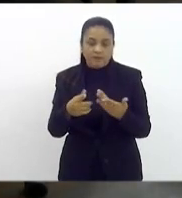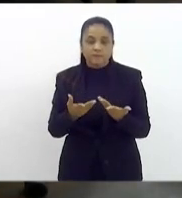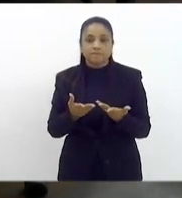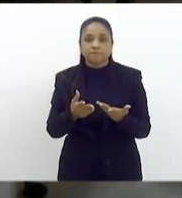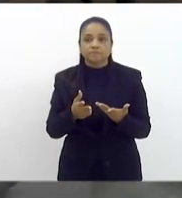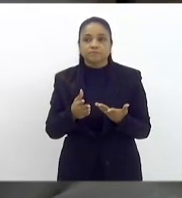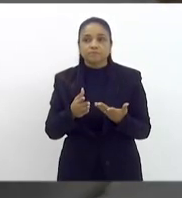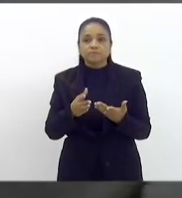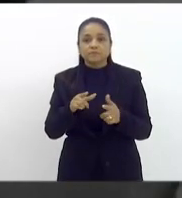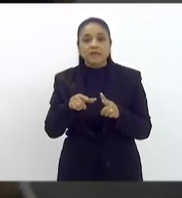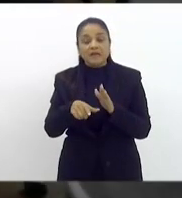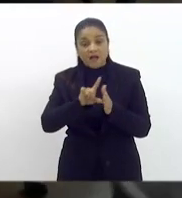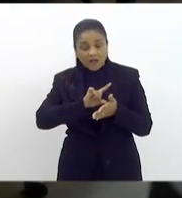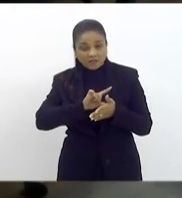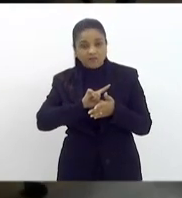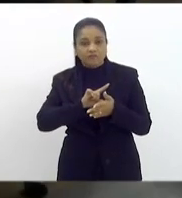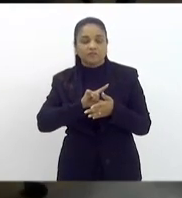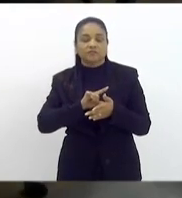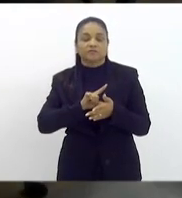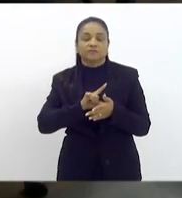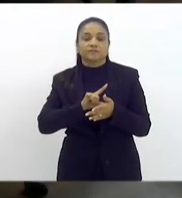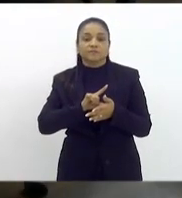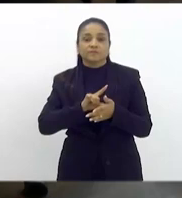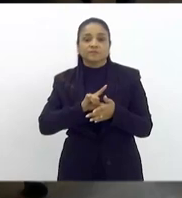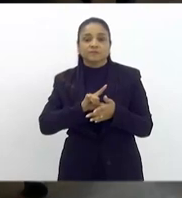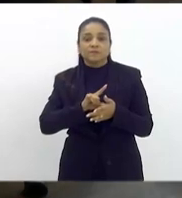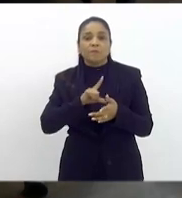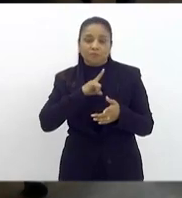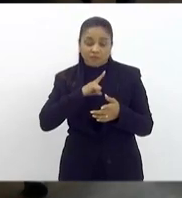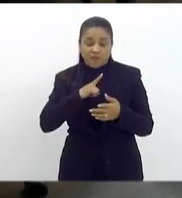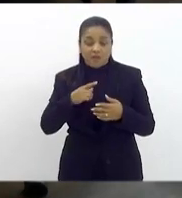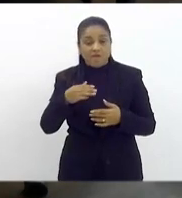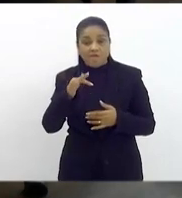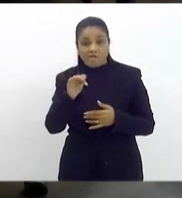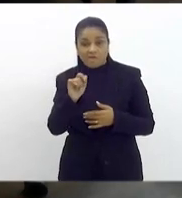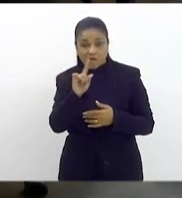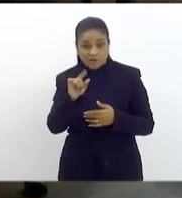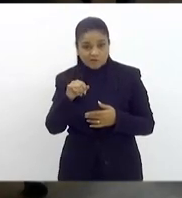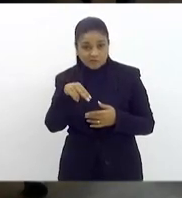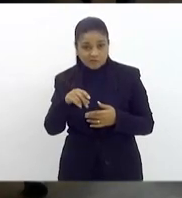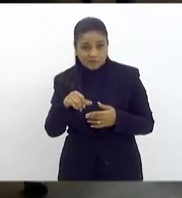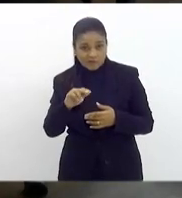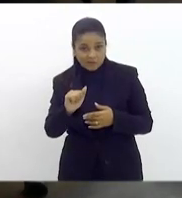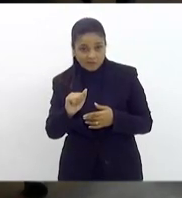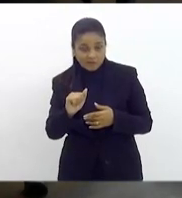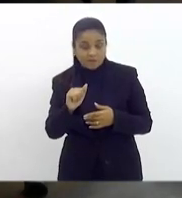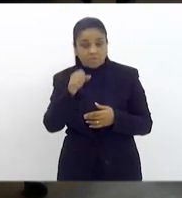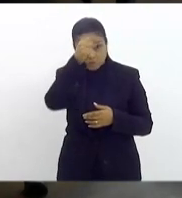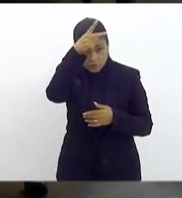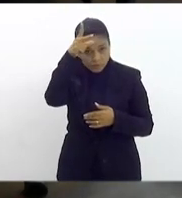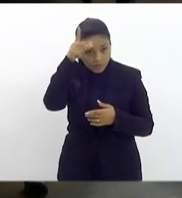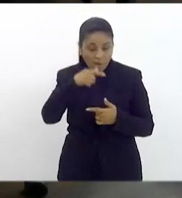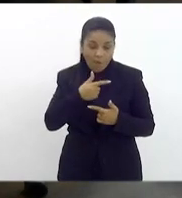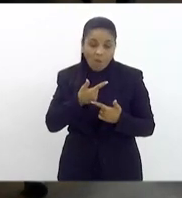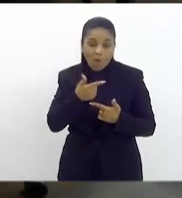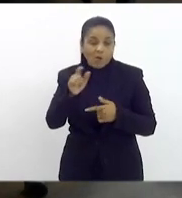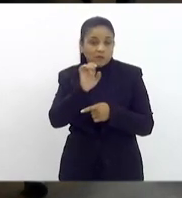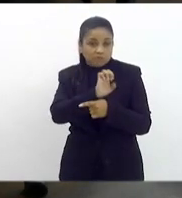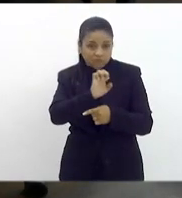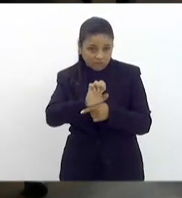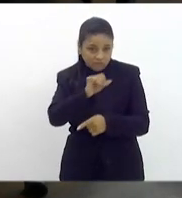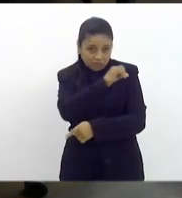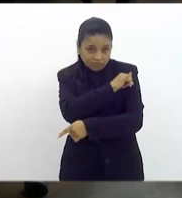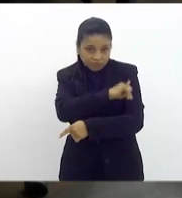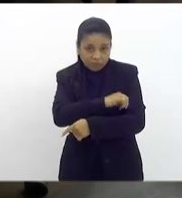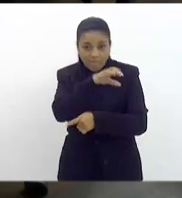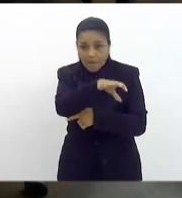gente plenário, deputado Rodrigo Morim. Acho que tem outras fazendas municipais, não só a cidade do Rio de Janeiro. Foi só um exemplo. Até porque se a cidade do Rio de Janeiro não quiser embarcar